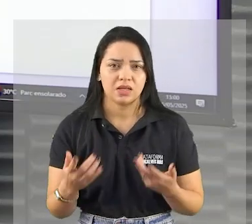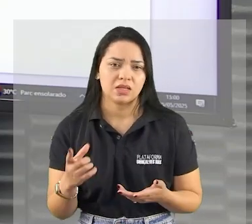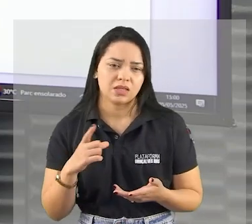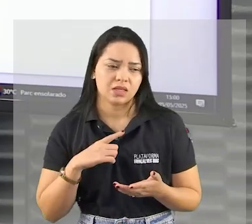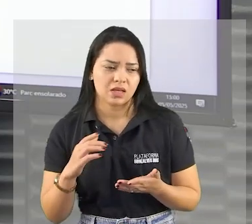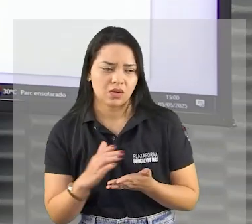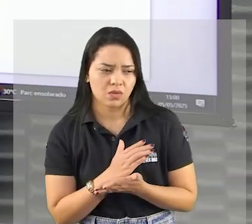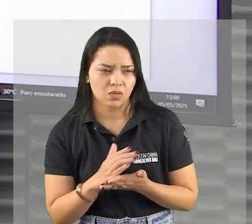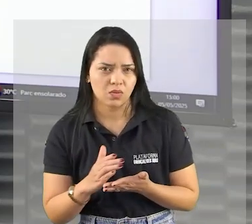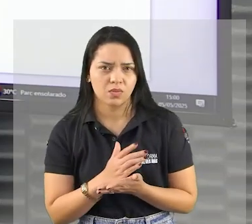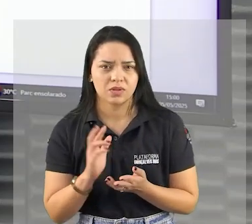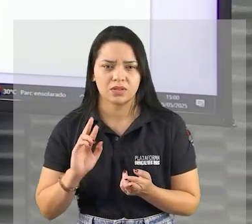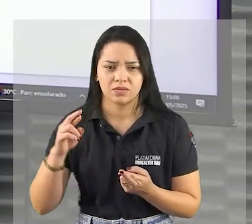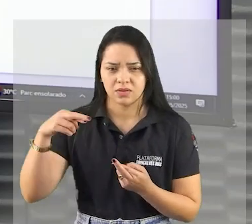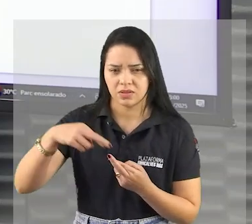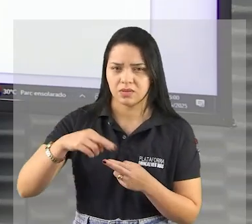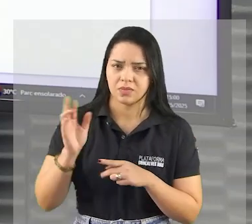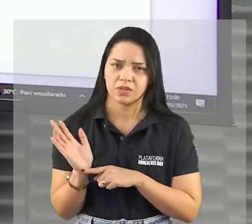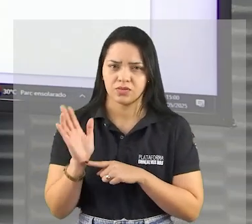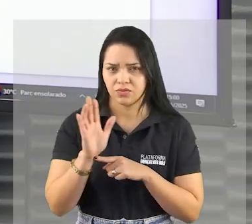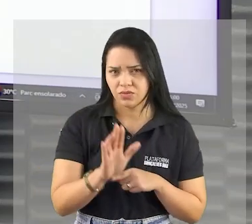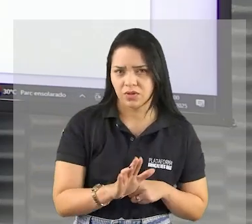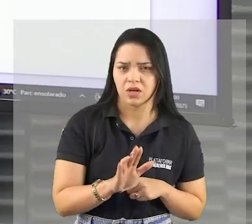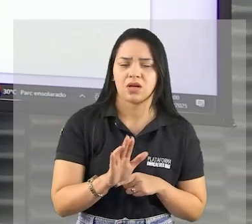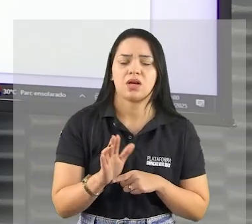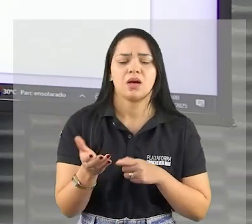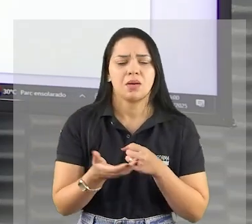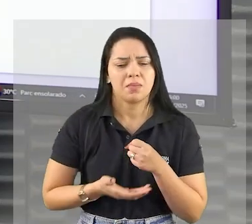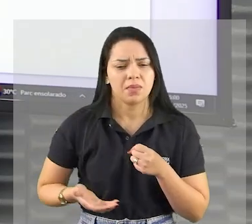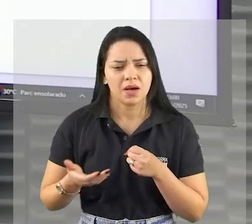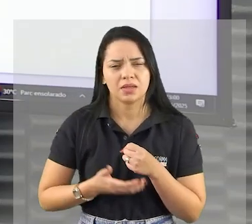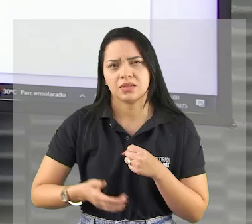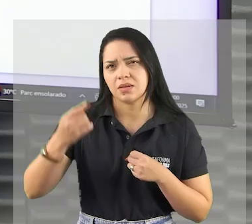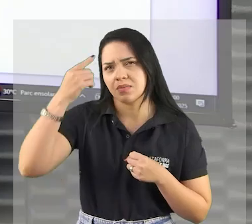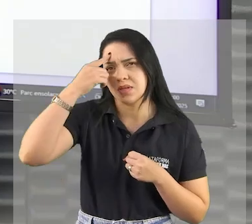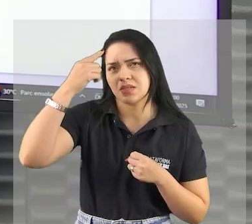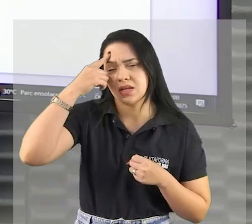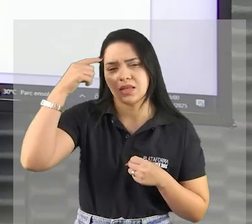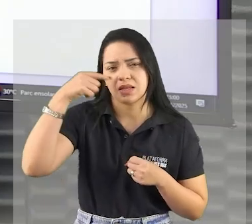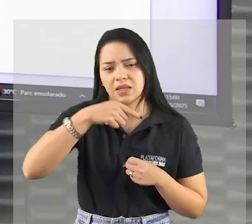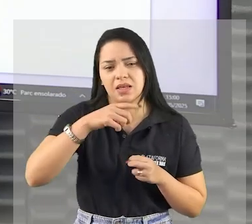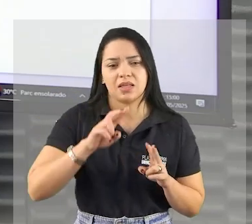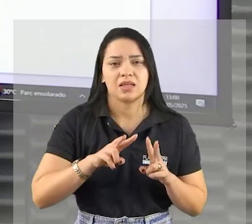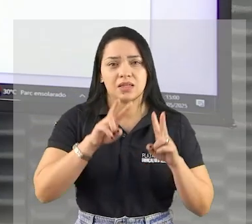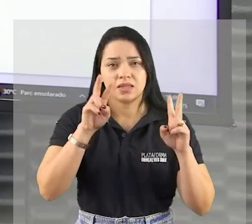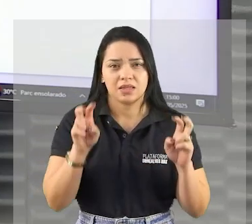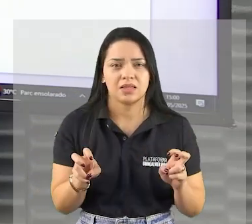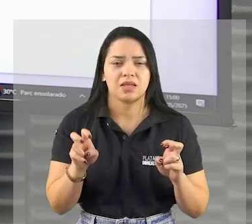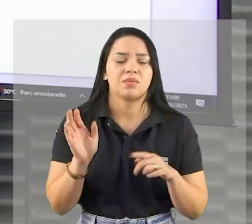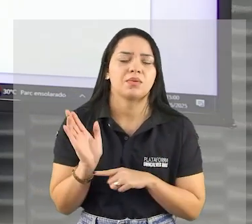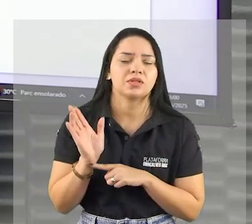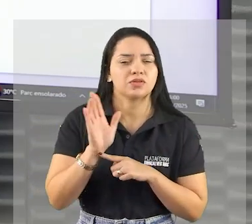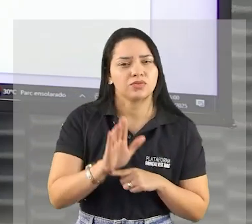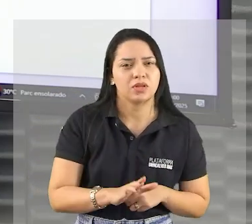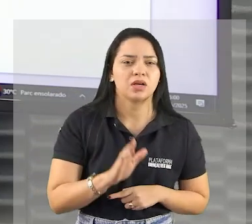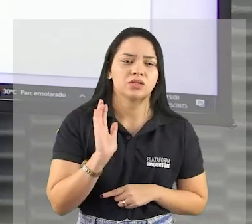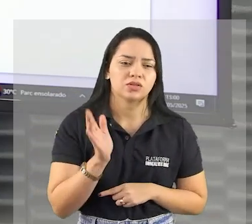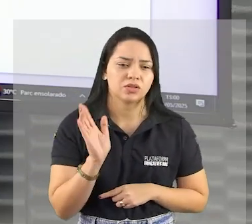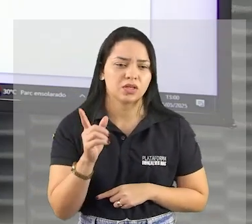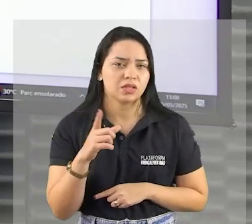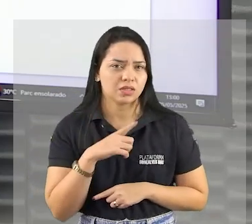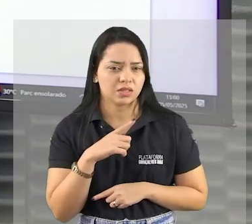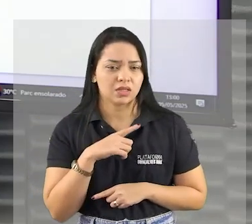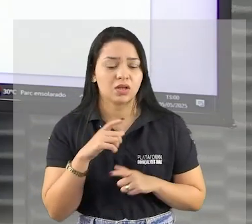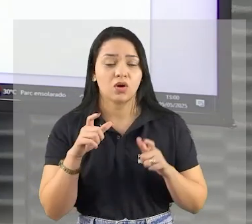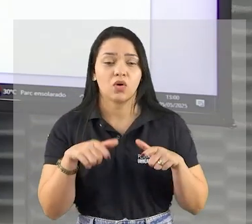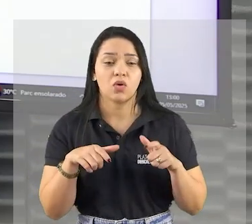algumas referências para te ajudar a dar um norte, a pensar sobre aquele tema, certo? Para te ajudar ali já a dar pistas de